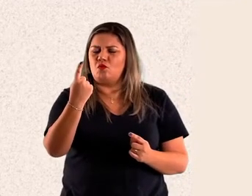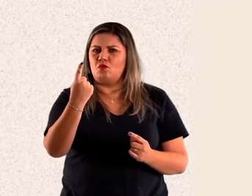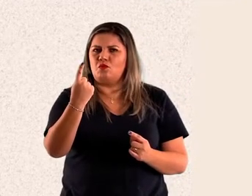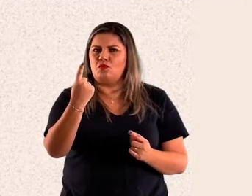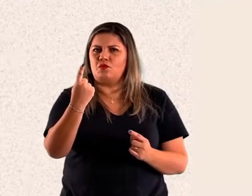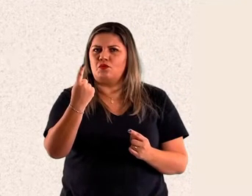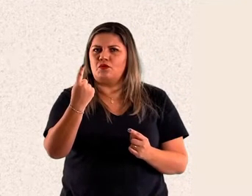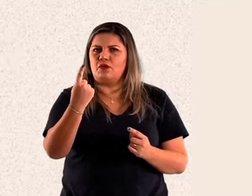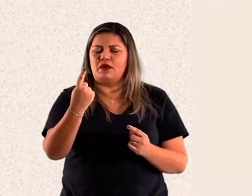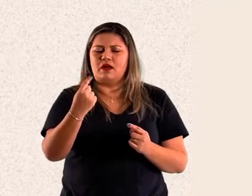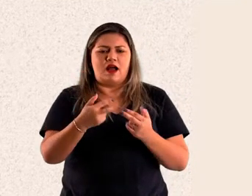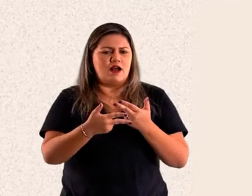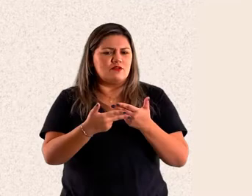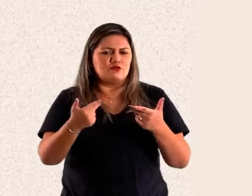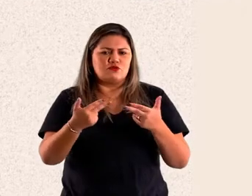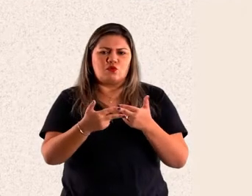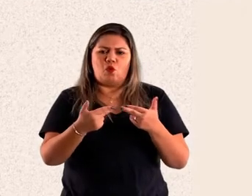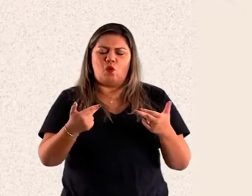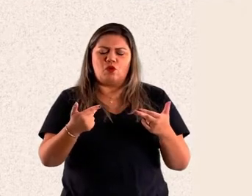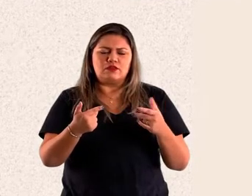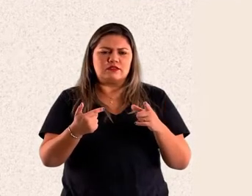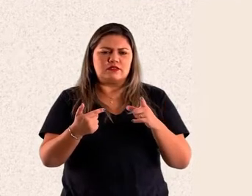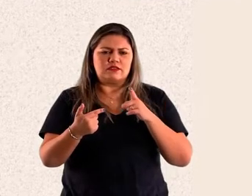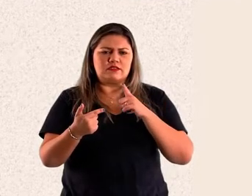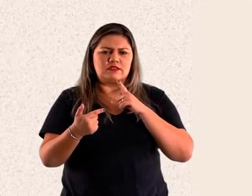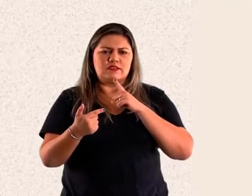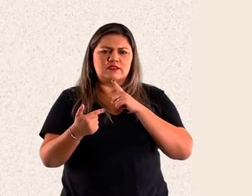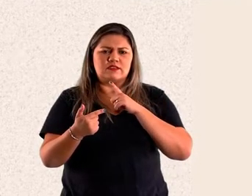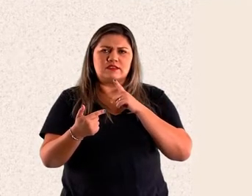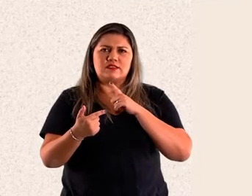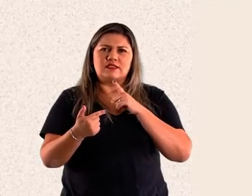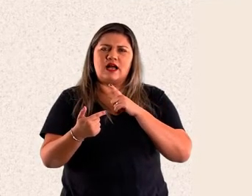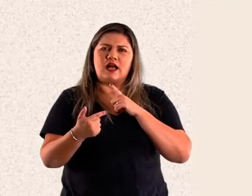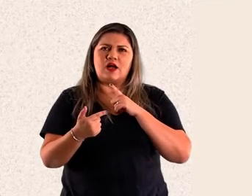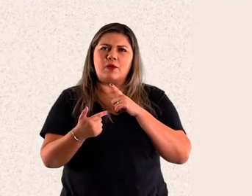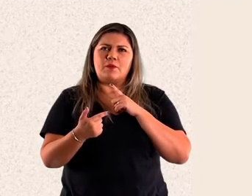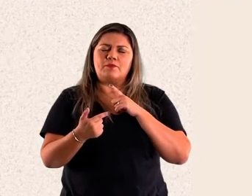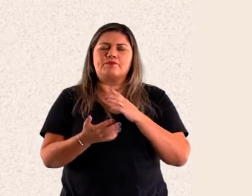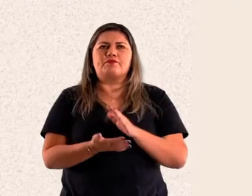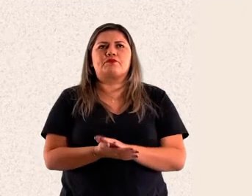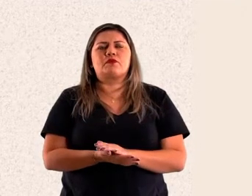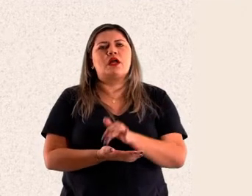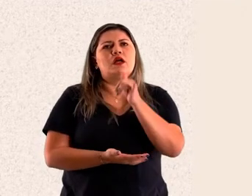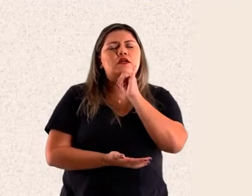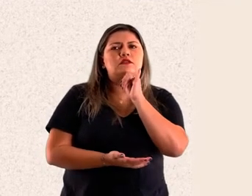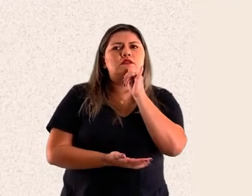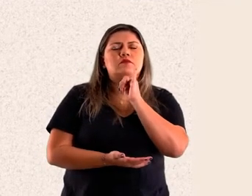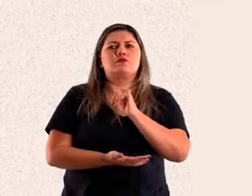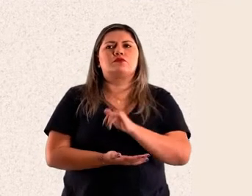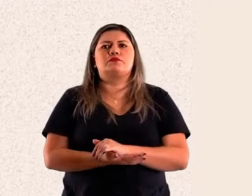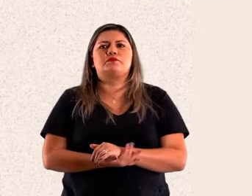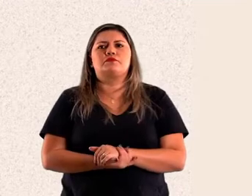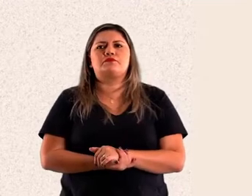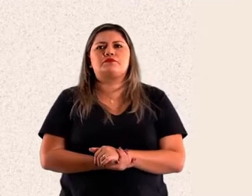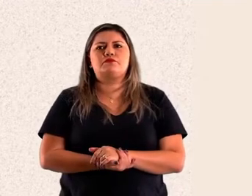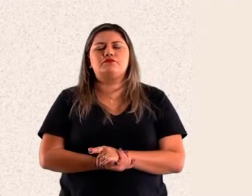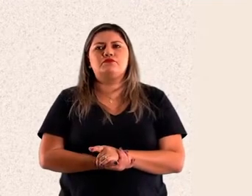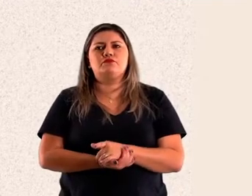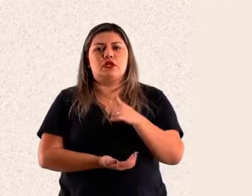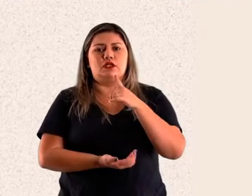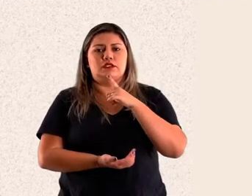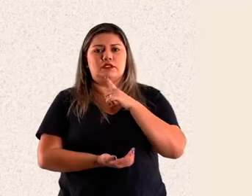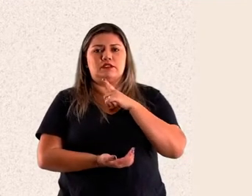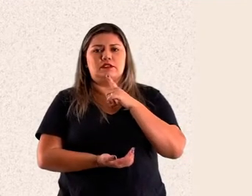do Ice é uma ideia como eu disse muito complexa mas eu vou exemplificar e tem um